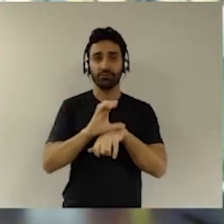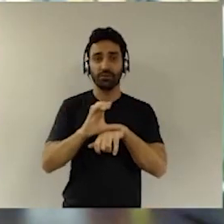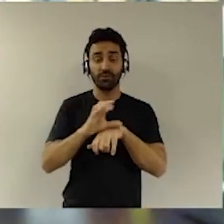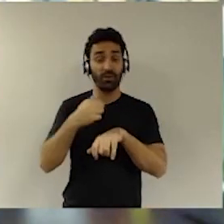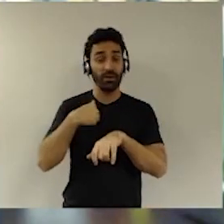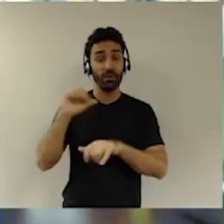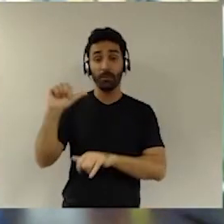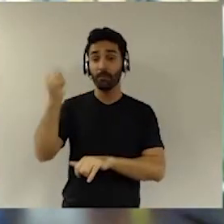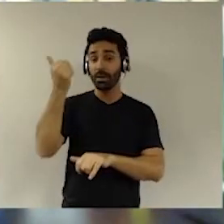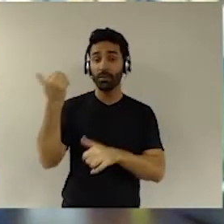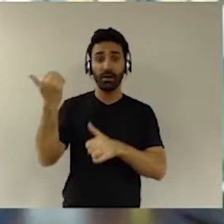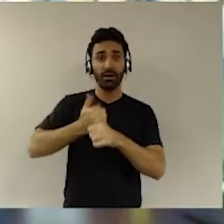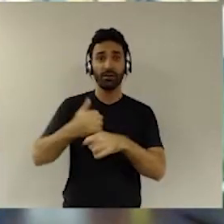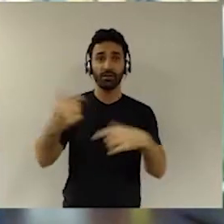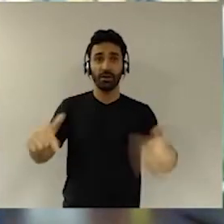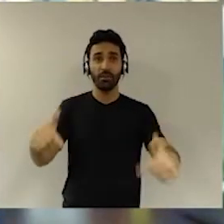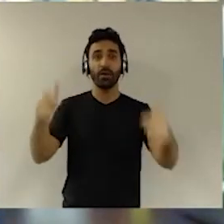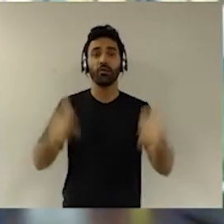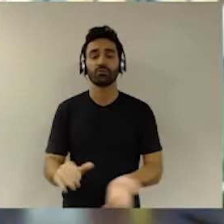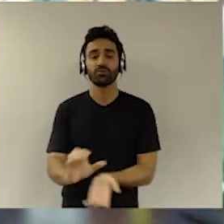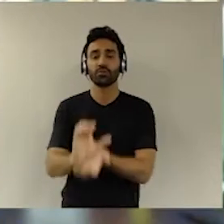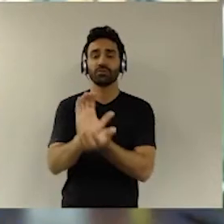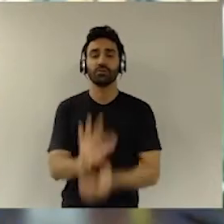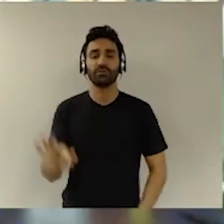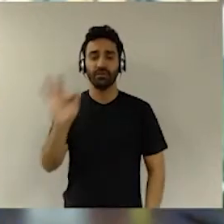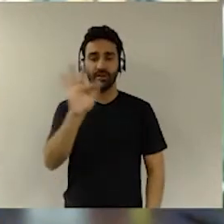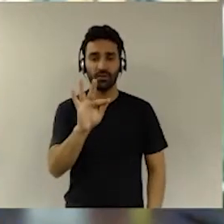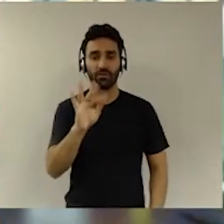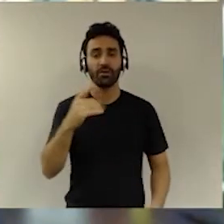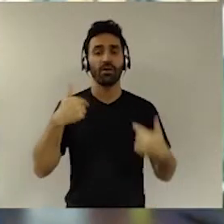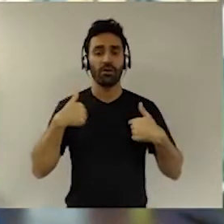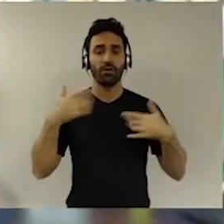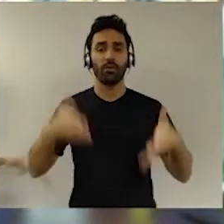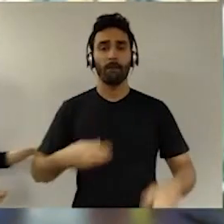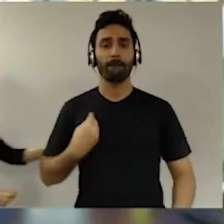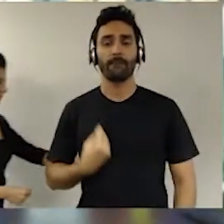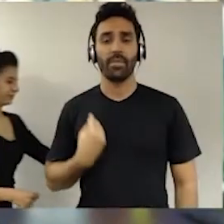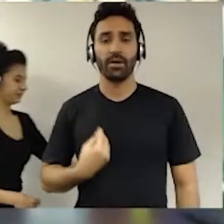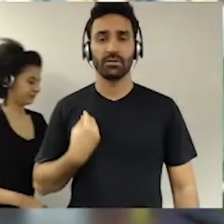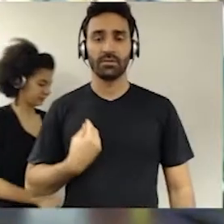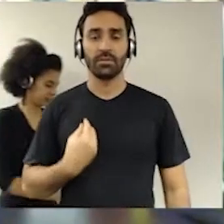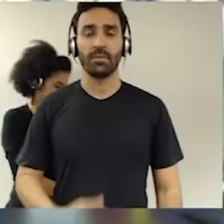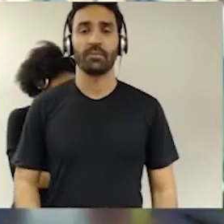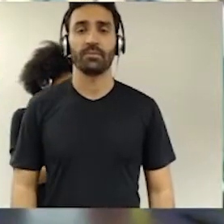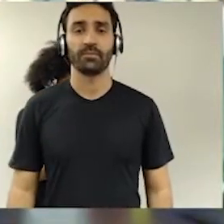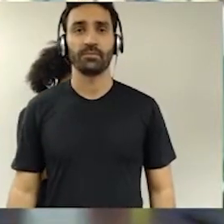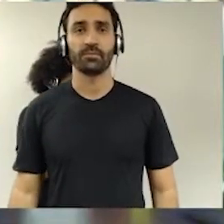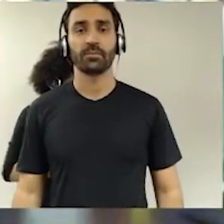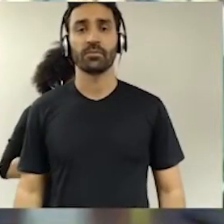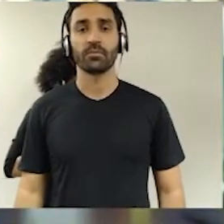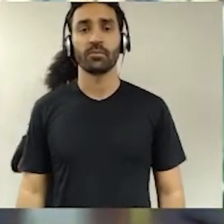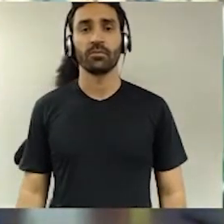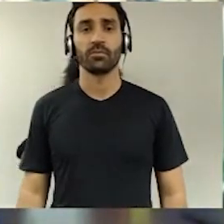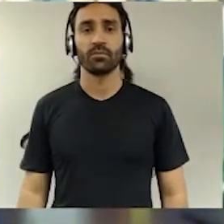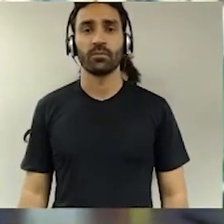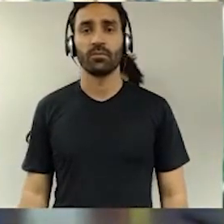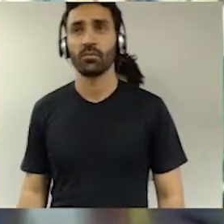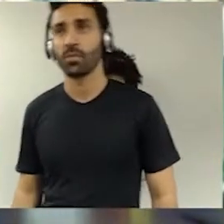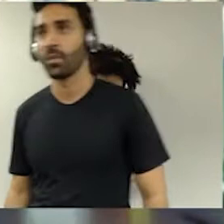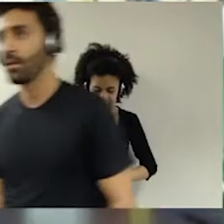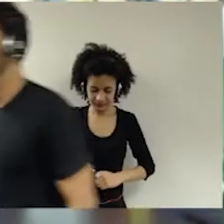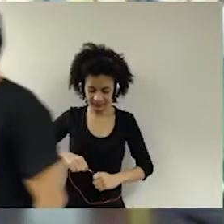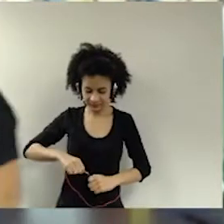primeiro mandato no Conselho Federal e lá participei daquela conferência, onde tinham